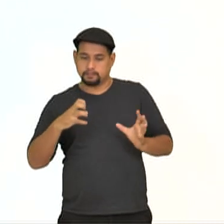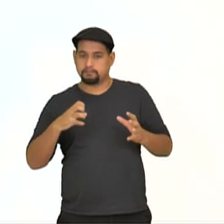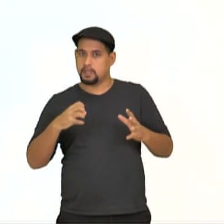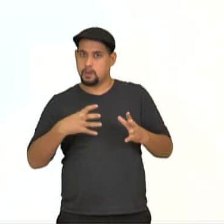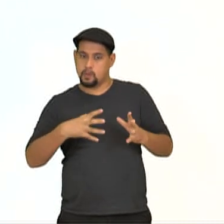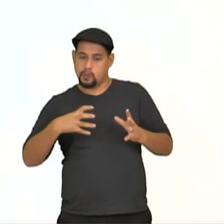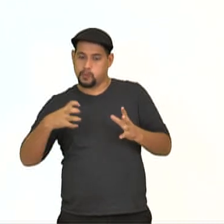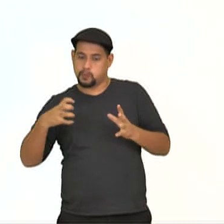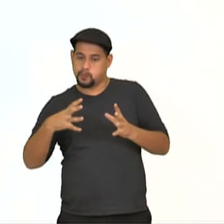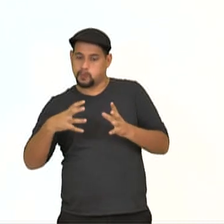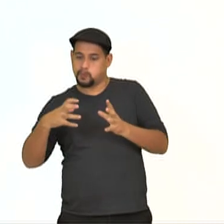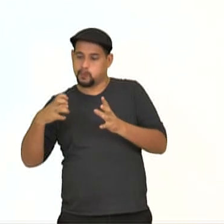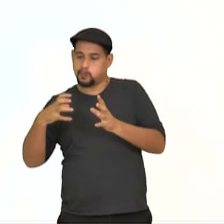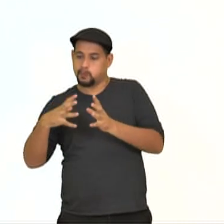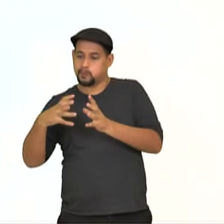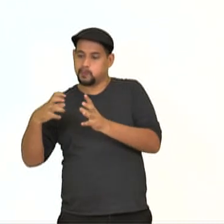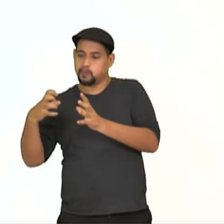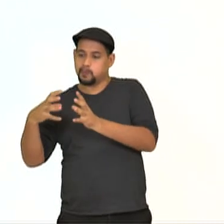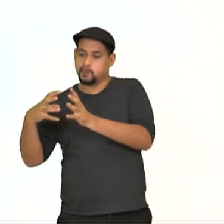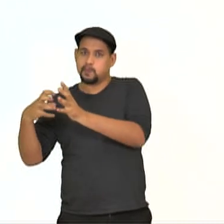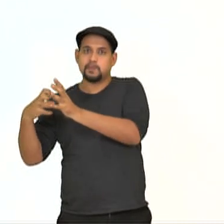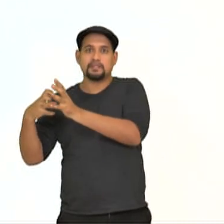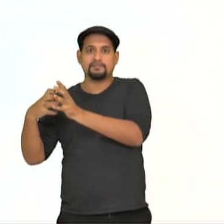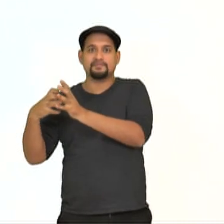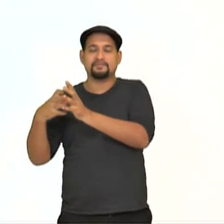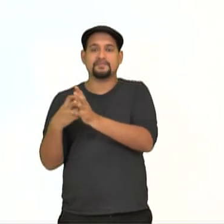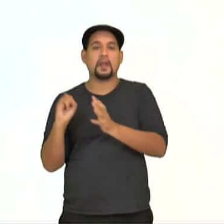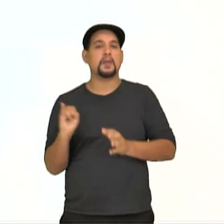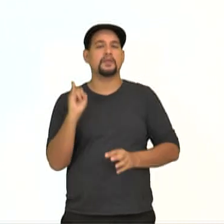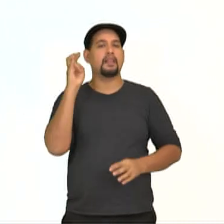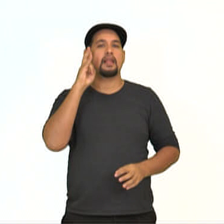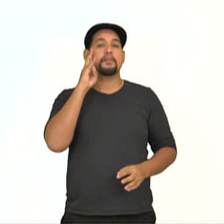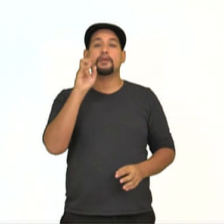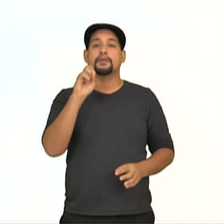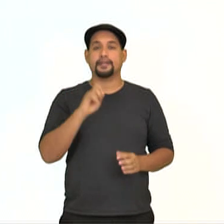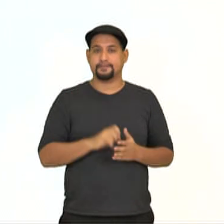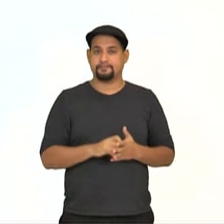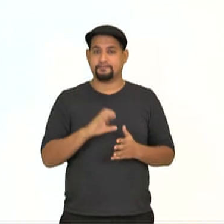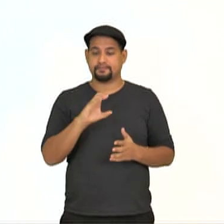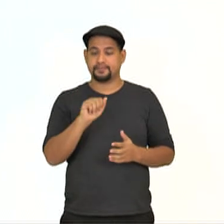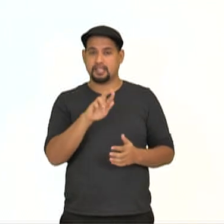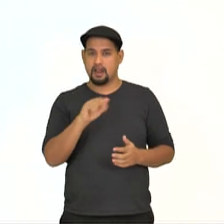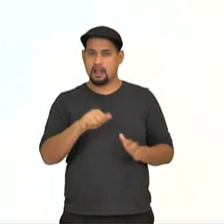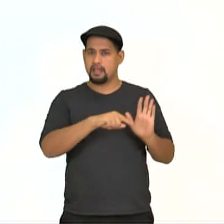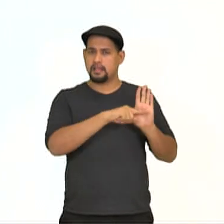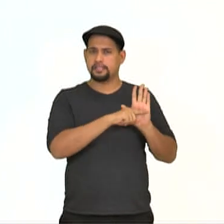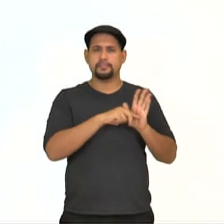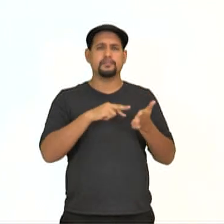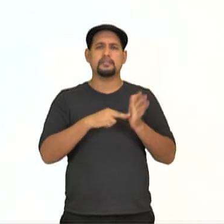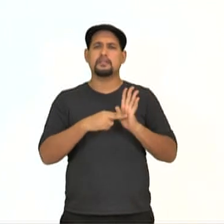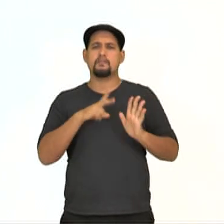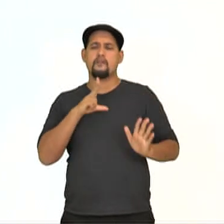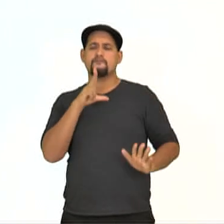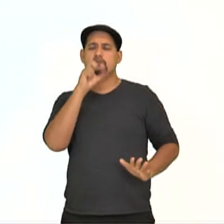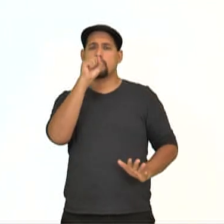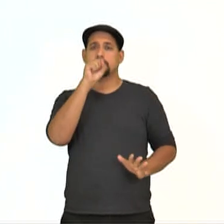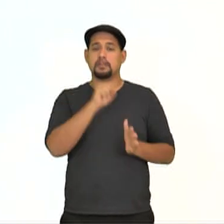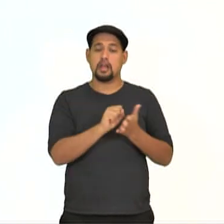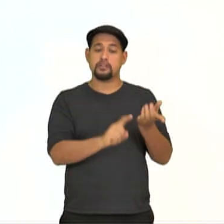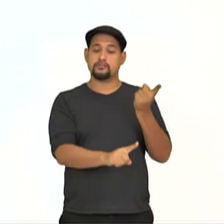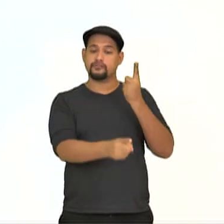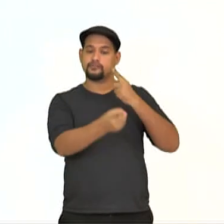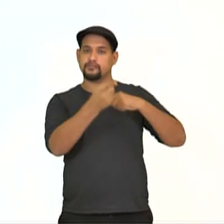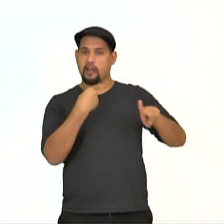carga positiva, tá? Então, sempre lembrar que a carga negativa, ela sofre uma força que é